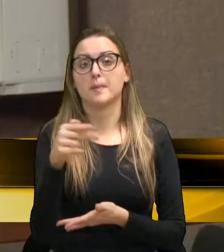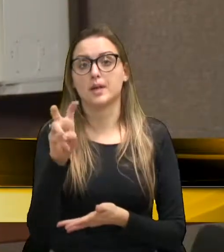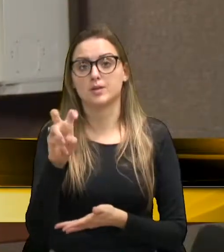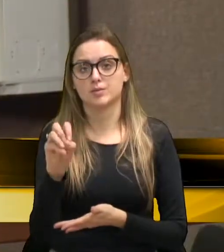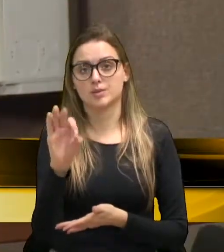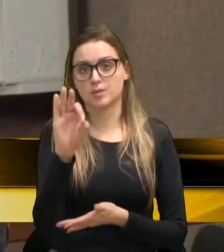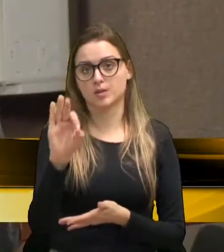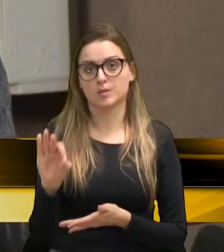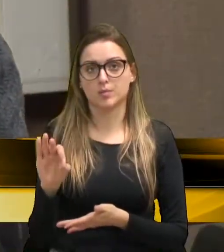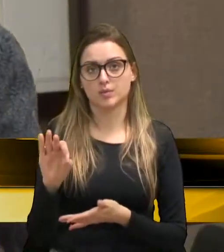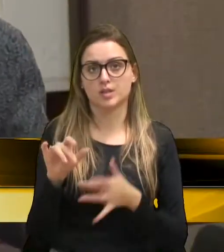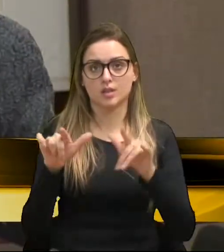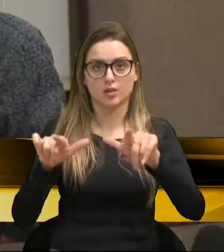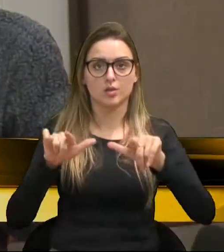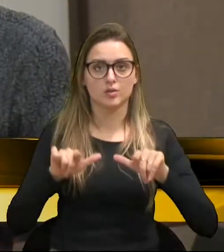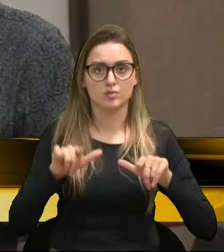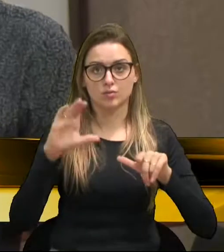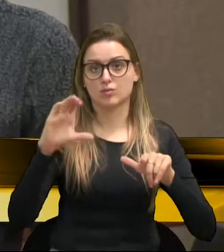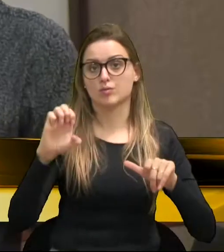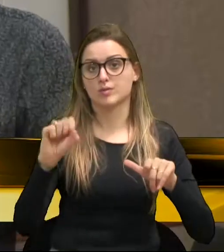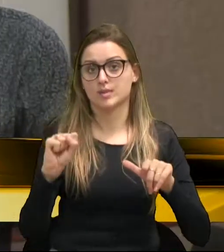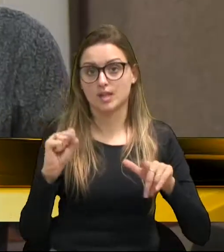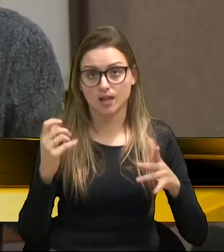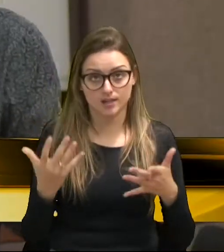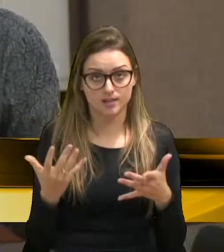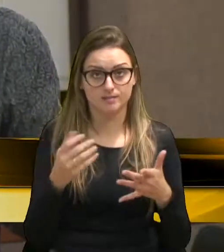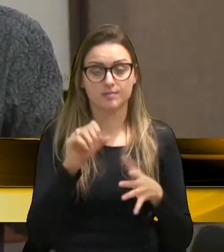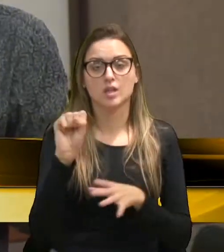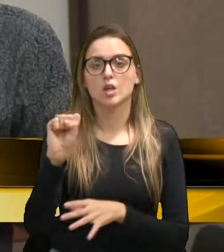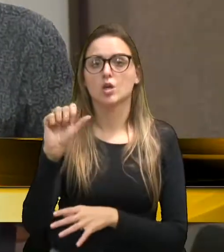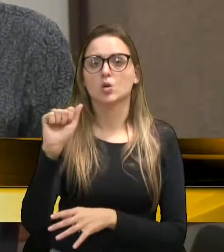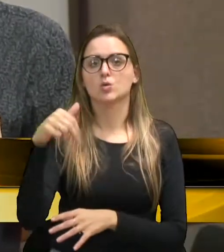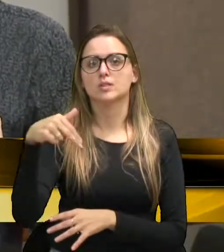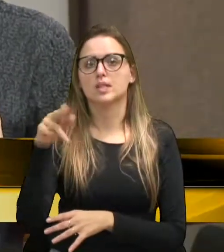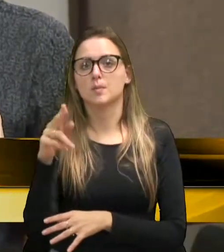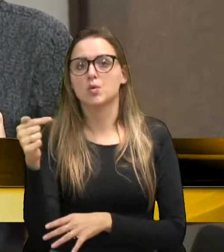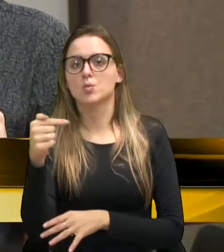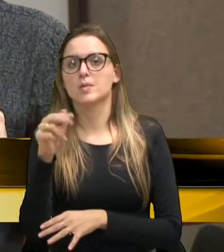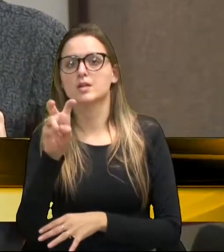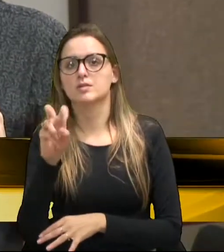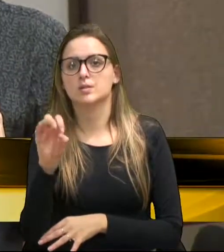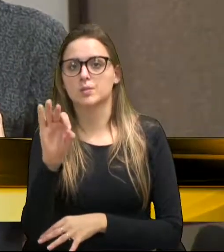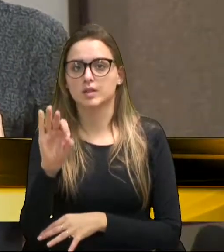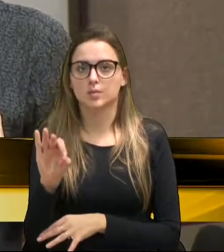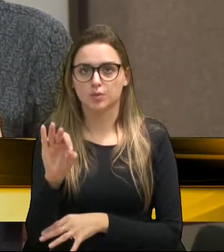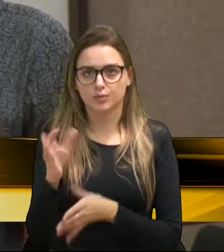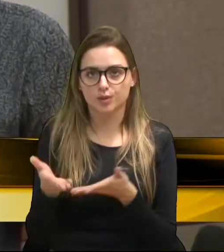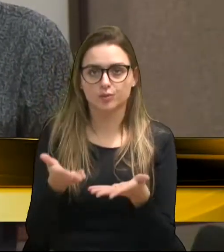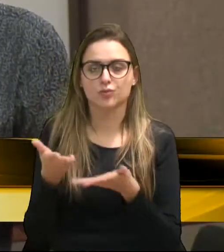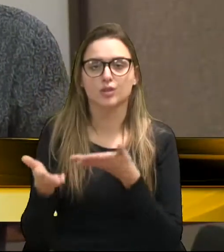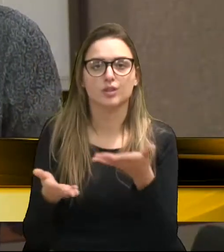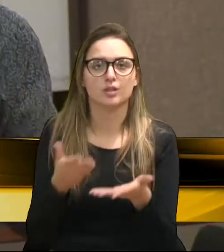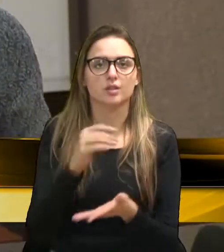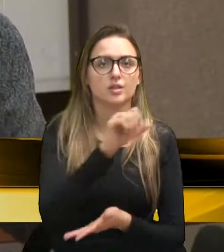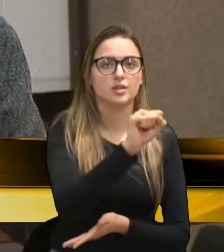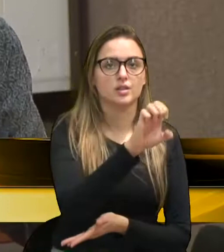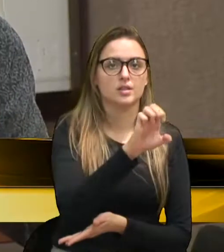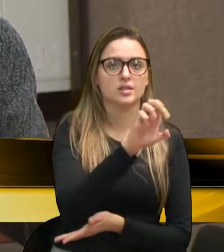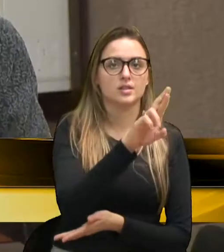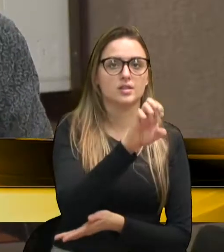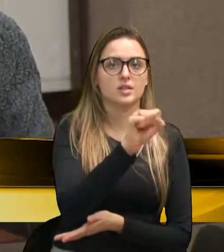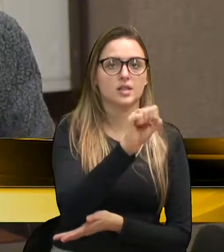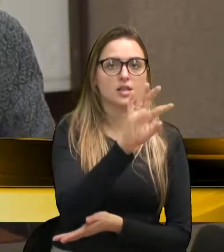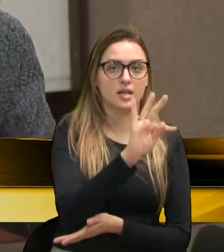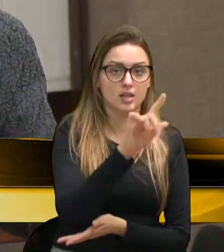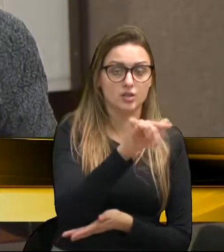de receita no centro de especialidade em saúde. O SAMU irá reduzir 50%. O Sereste, que é a saúde do